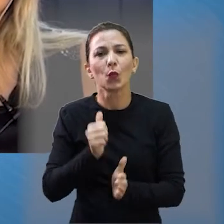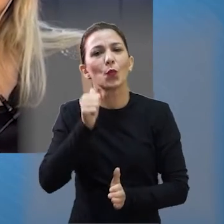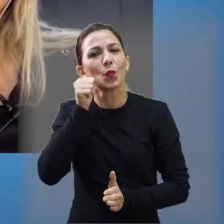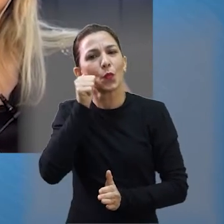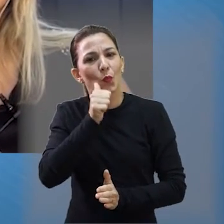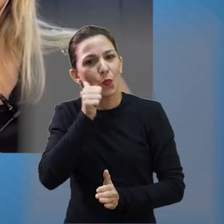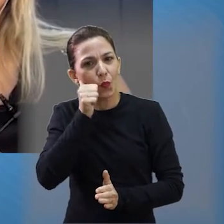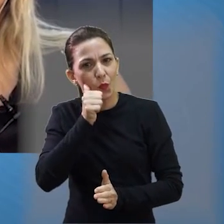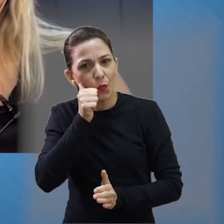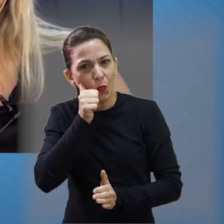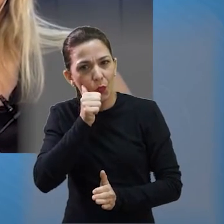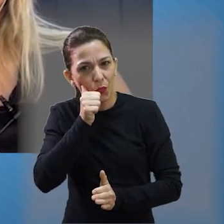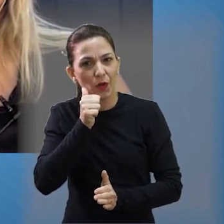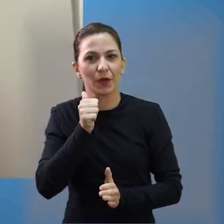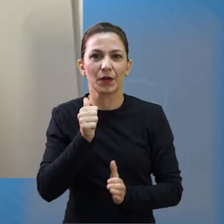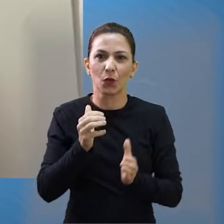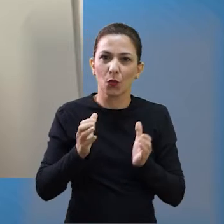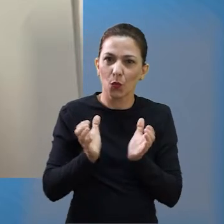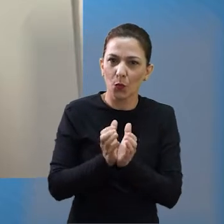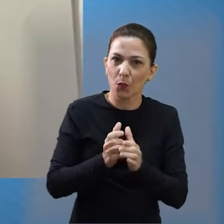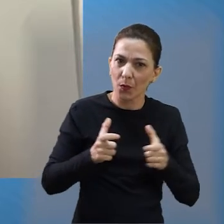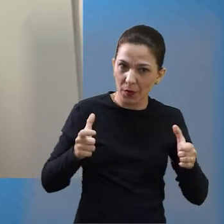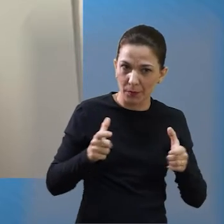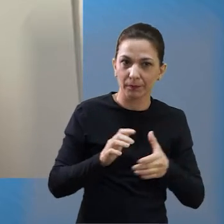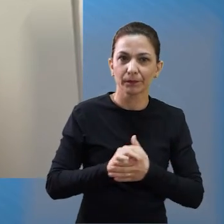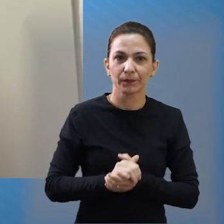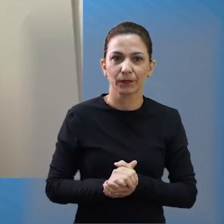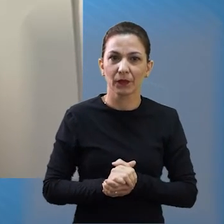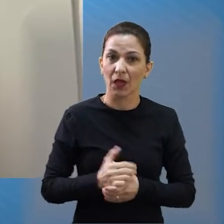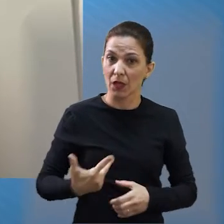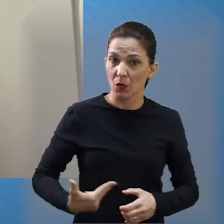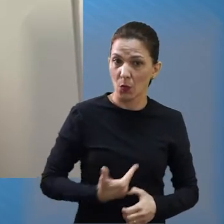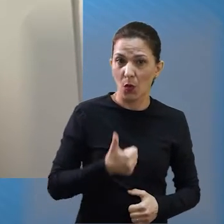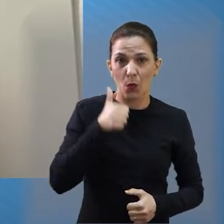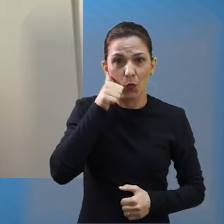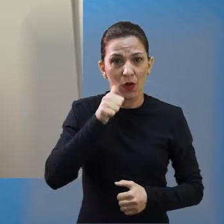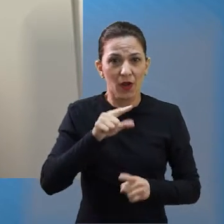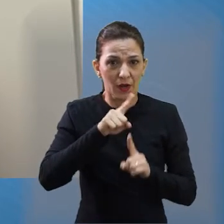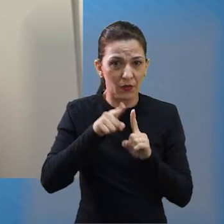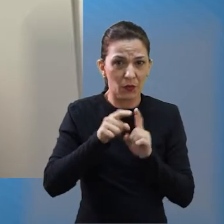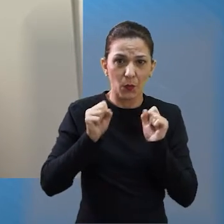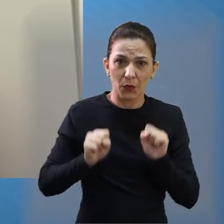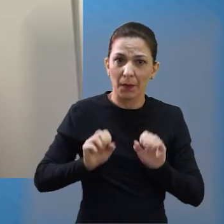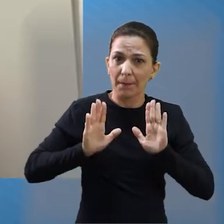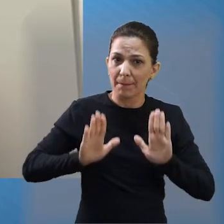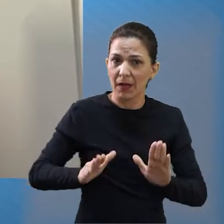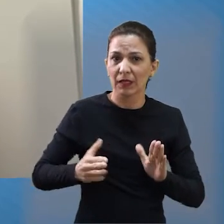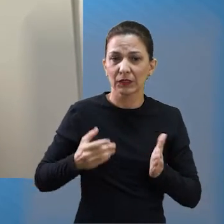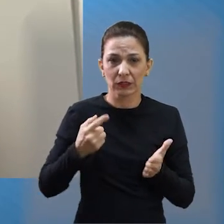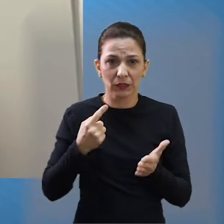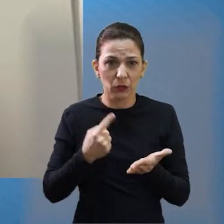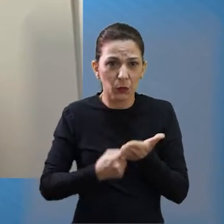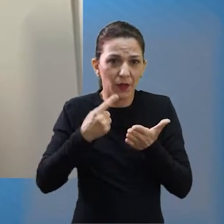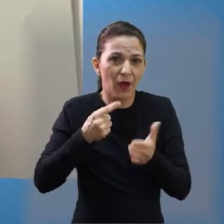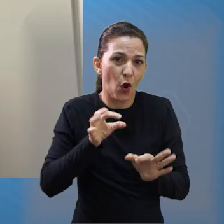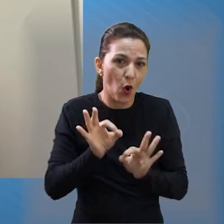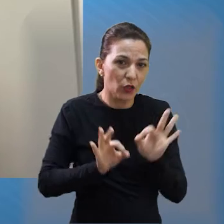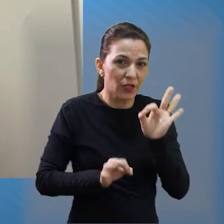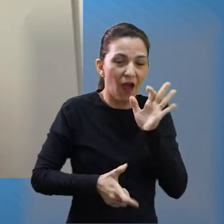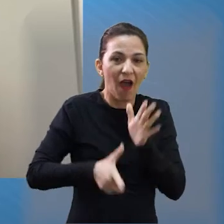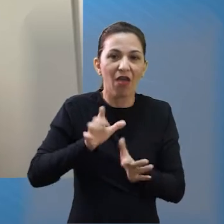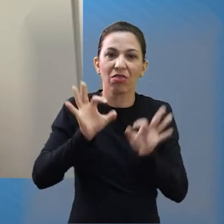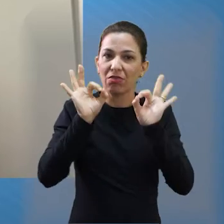é mulheres em idade fértil. Então, ela pode engravidar após cirurgia bariátrica? Pode, desde que esteja